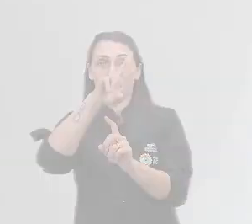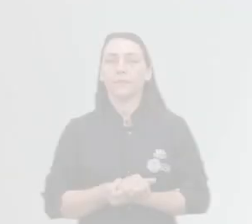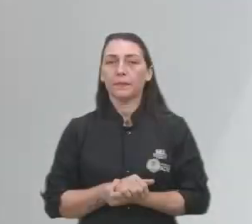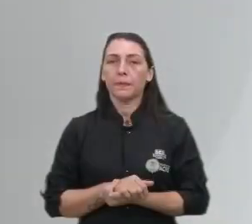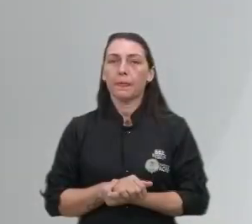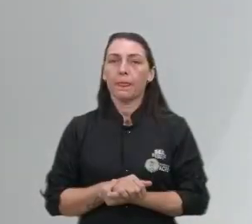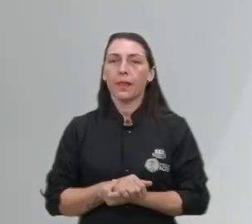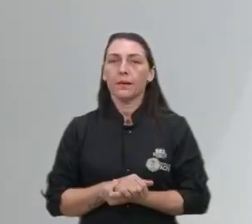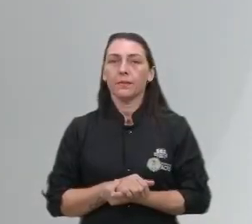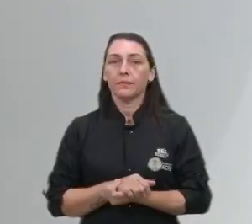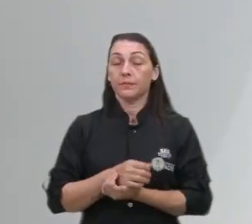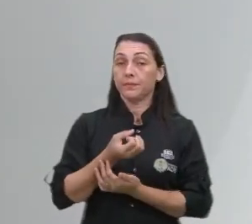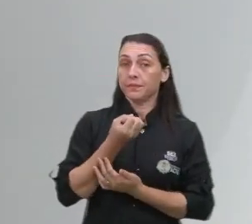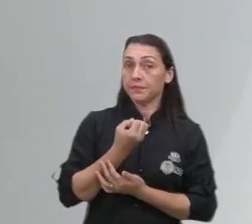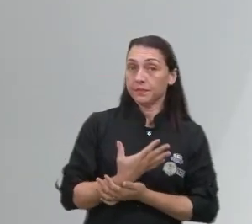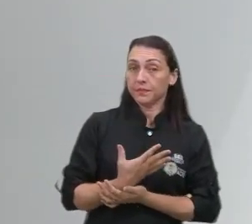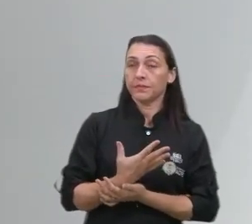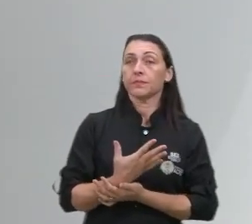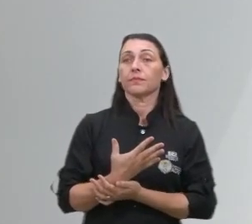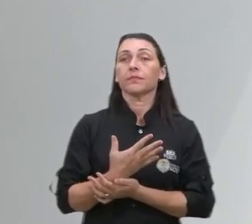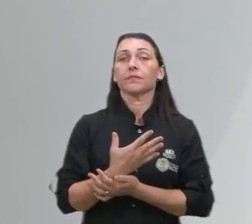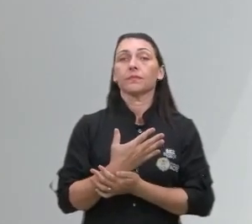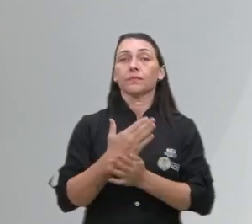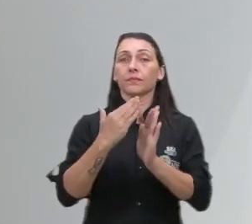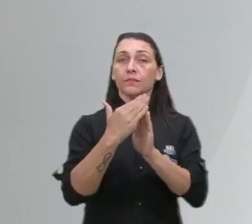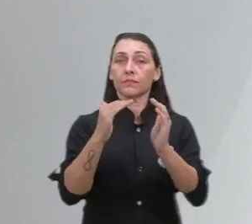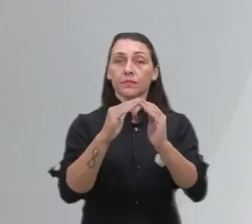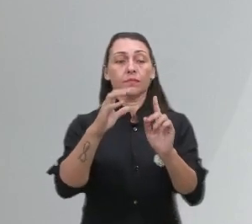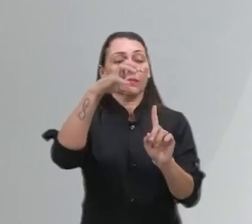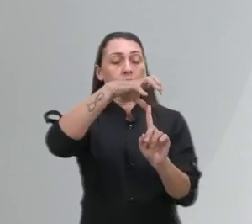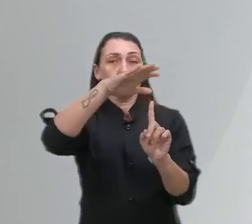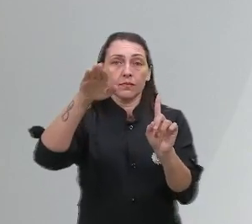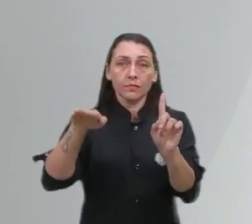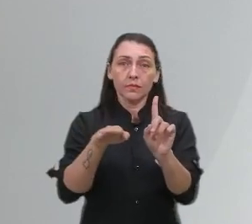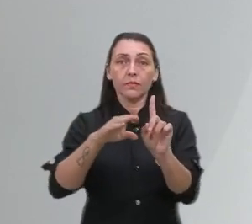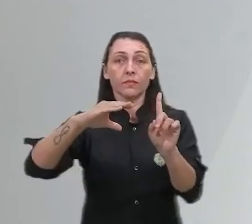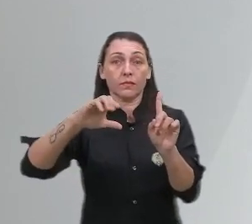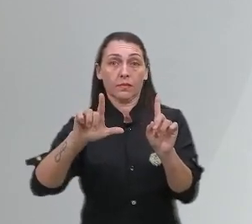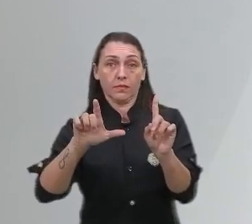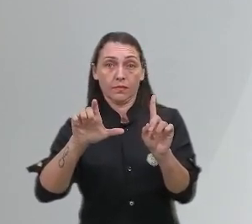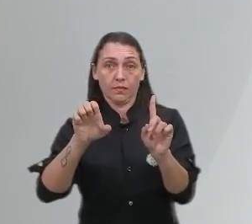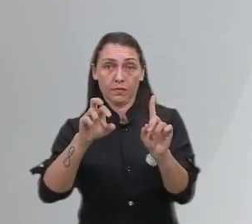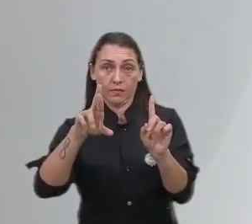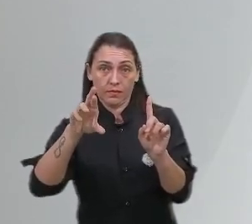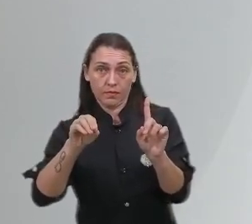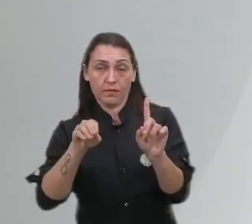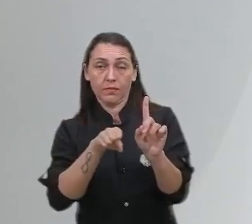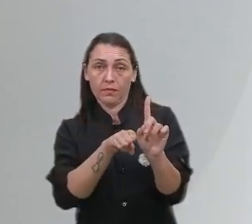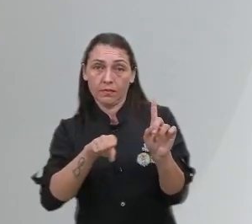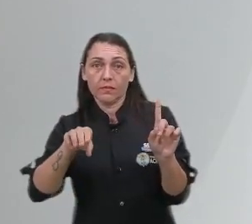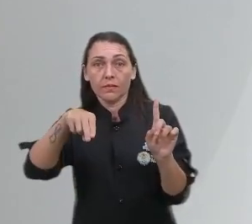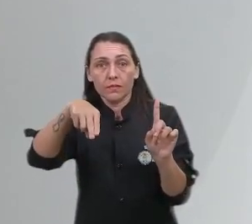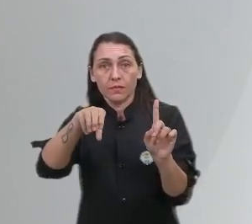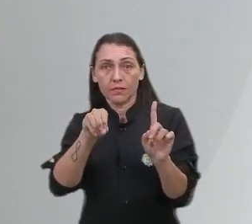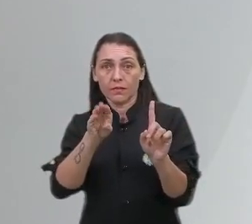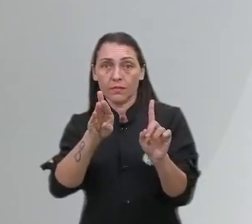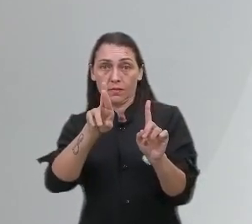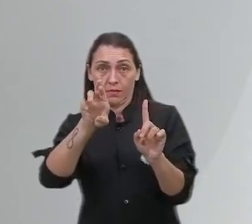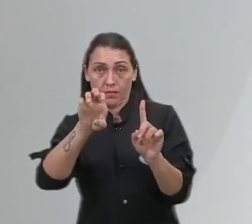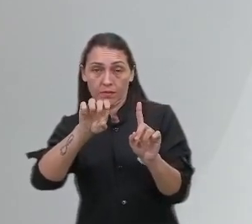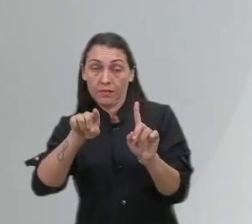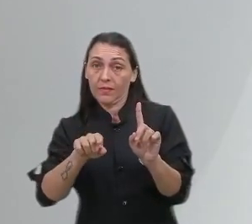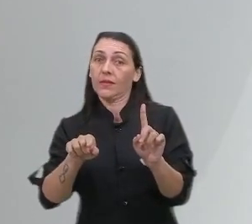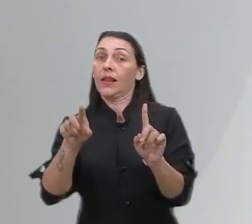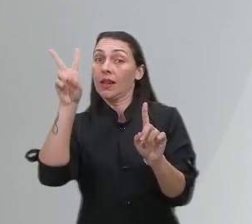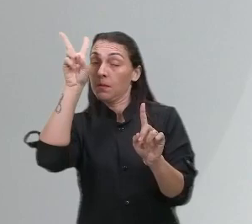coroa. Bem, aqui embaixo do rei, nós temos o clero e a nobreza, lembrando que a igreja